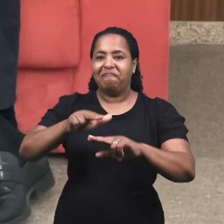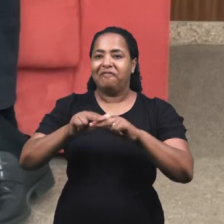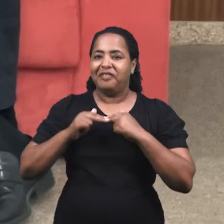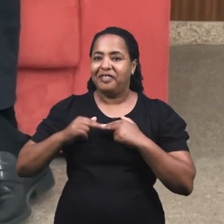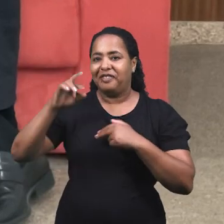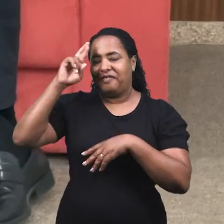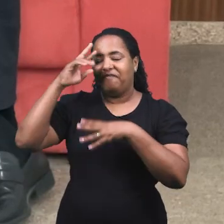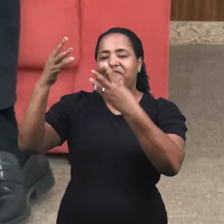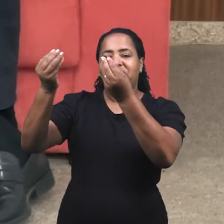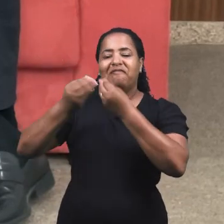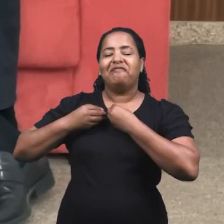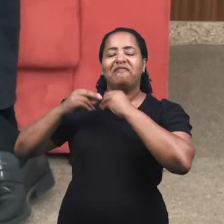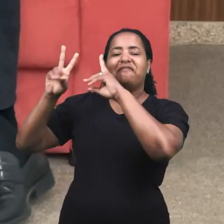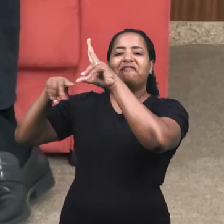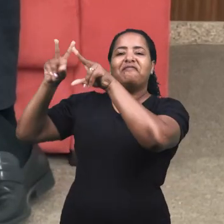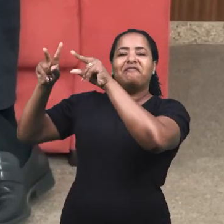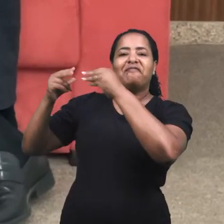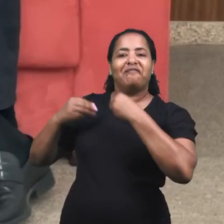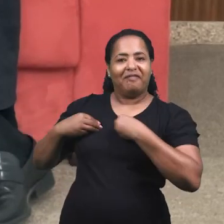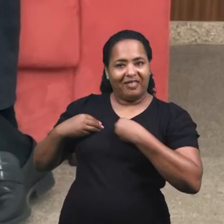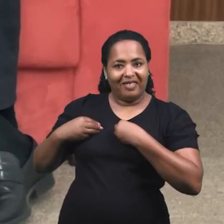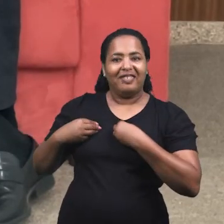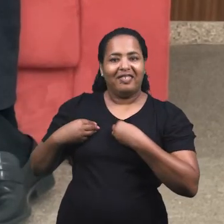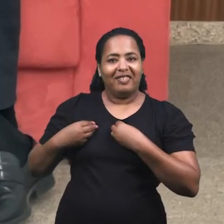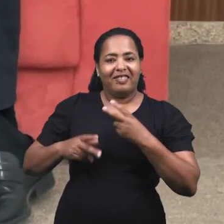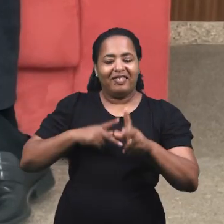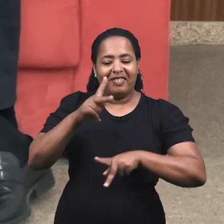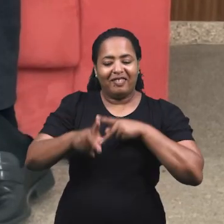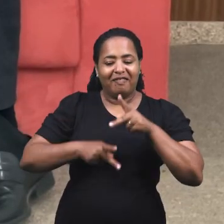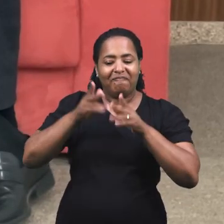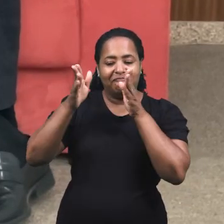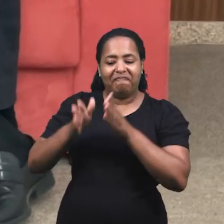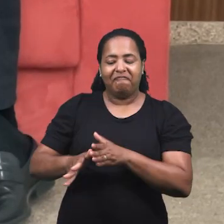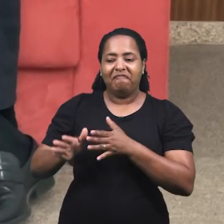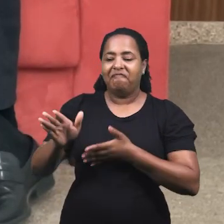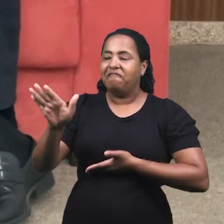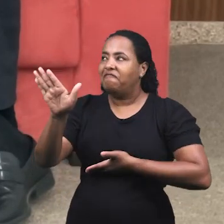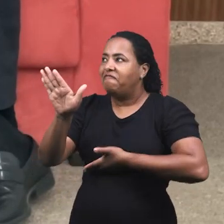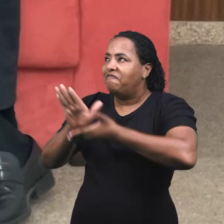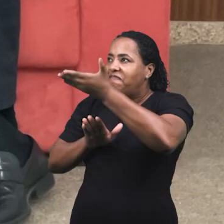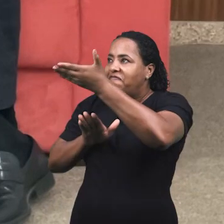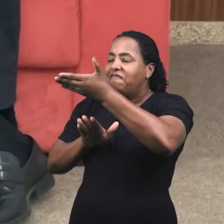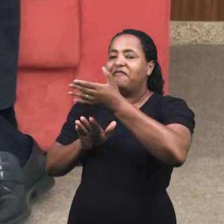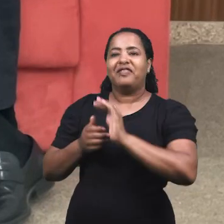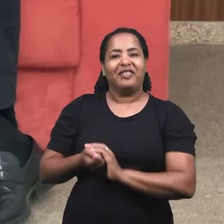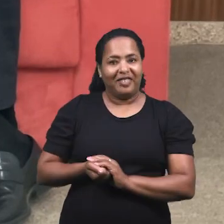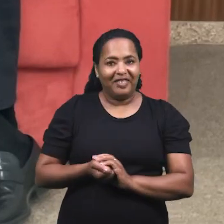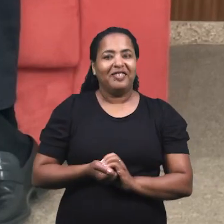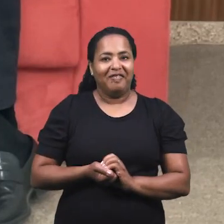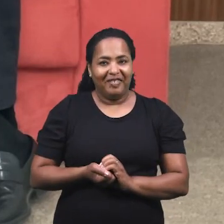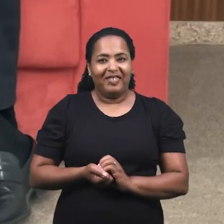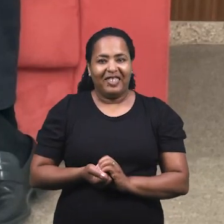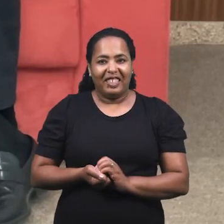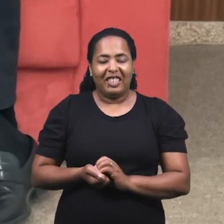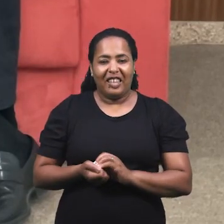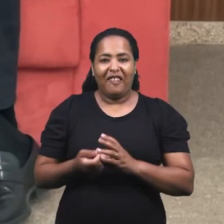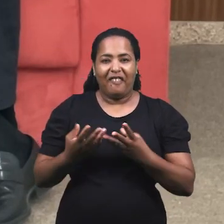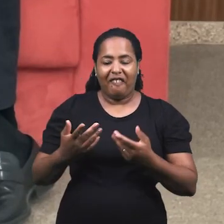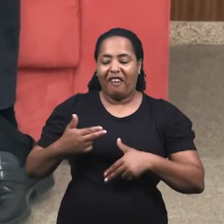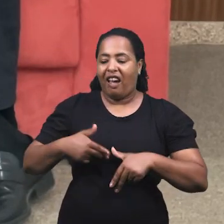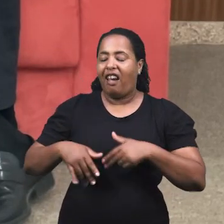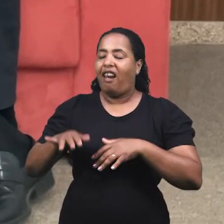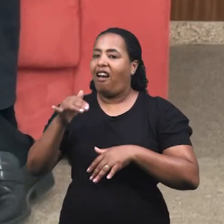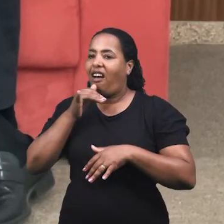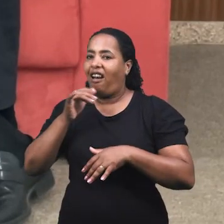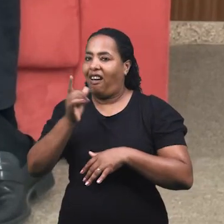esta dádiva. Há uma igreja que está de partida, louvado seja o nome do Senhor, e esta igreja não vai sair de mãos vazias, mas